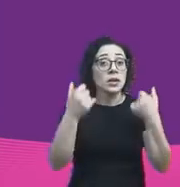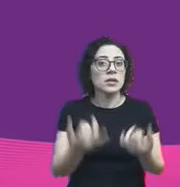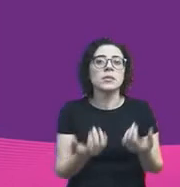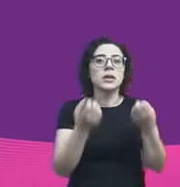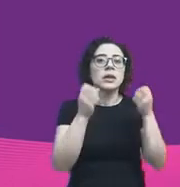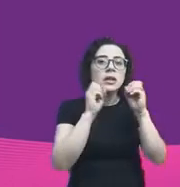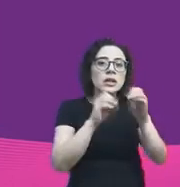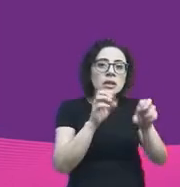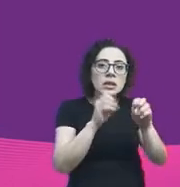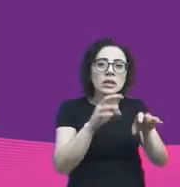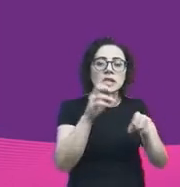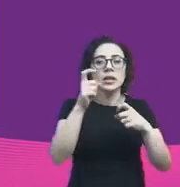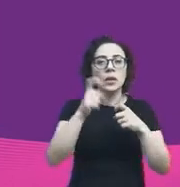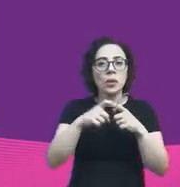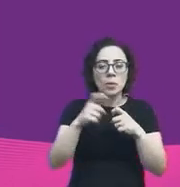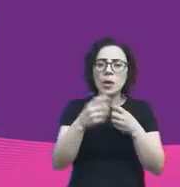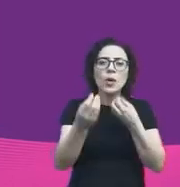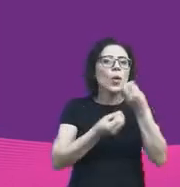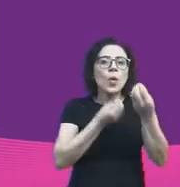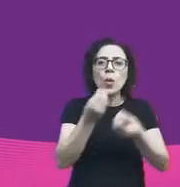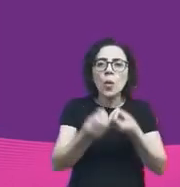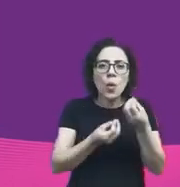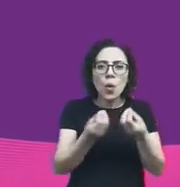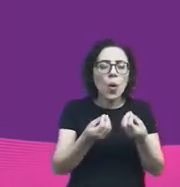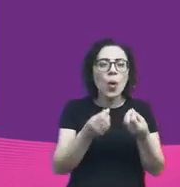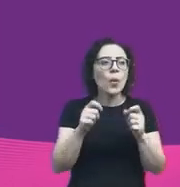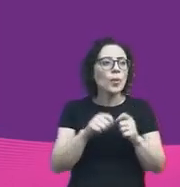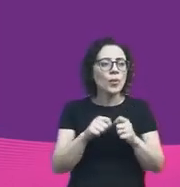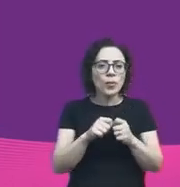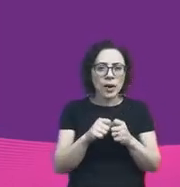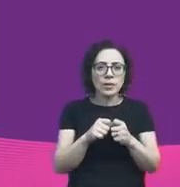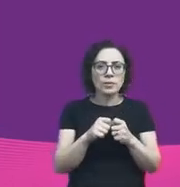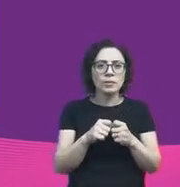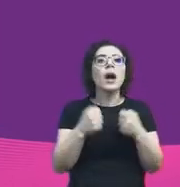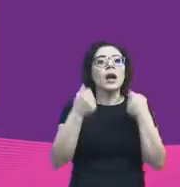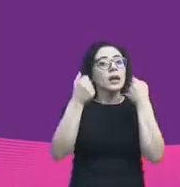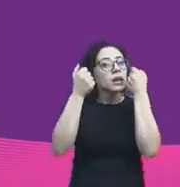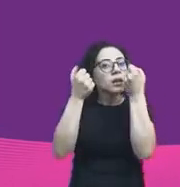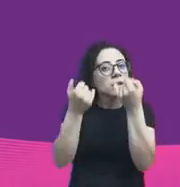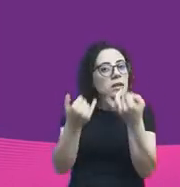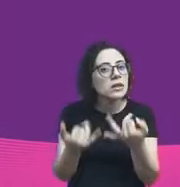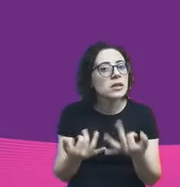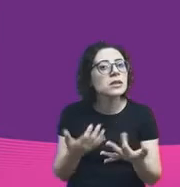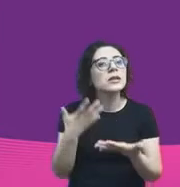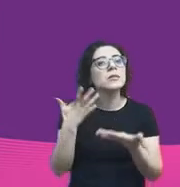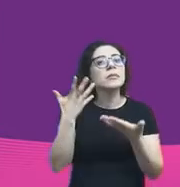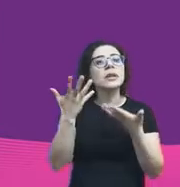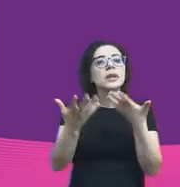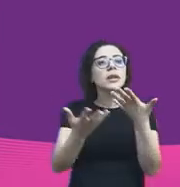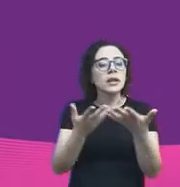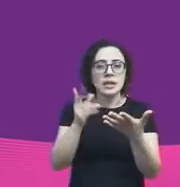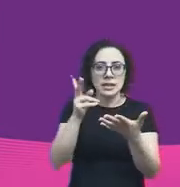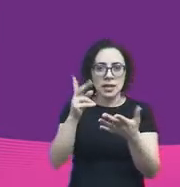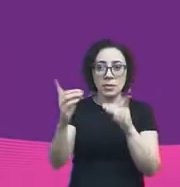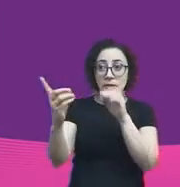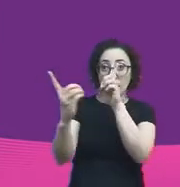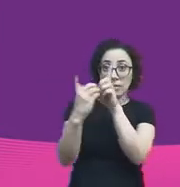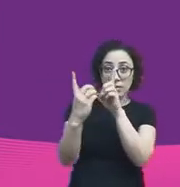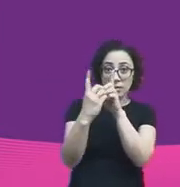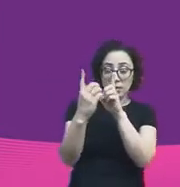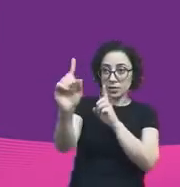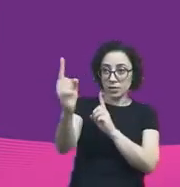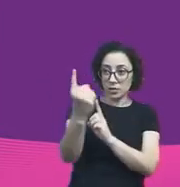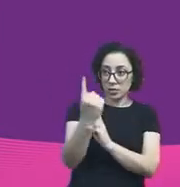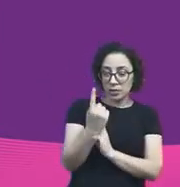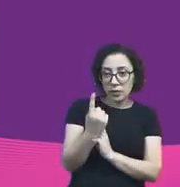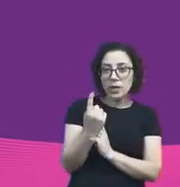ele faz um discurso no início e no final de cada consulta para trazer uma